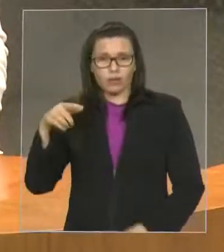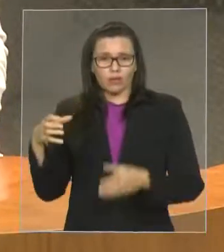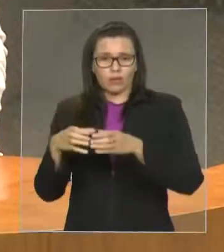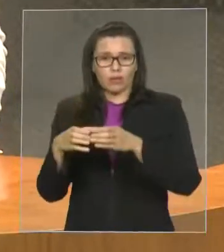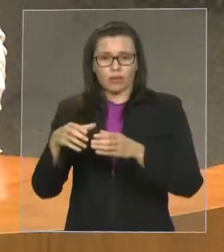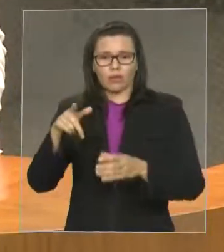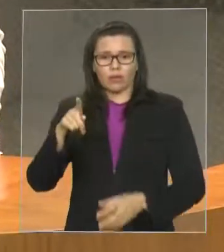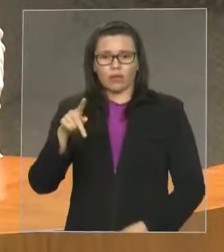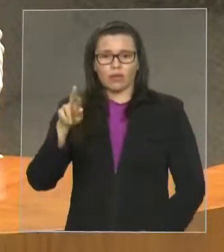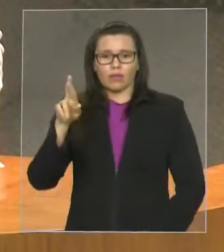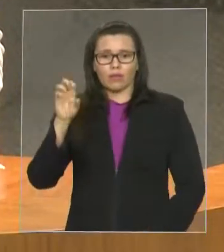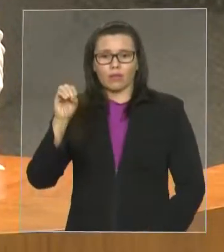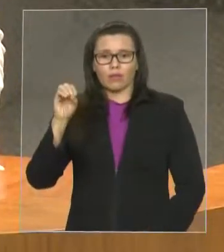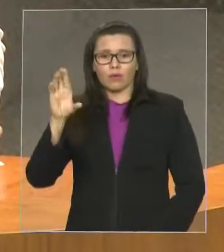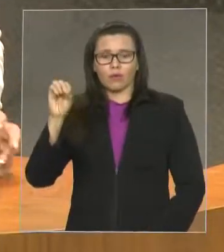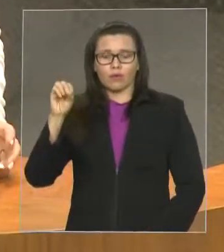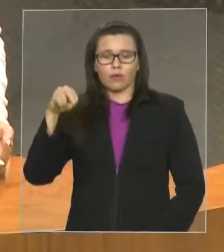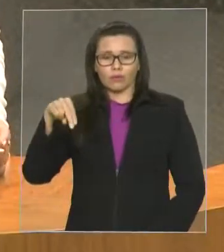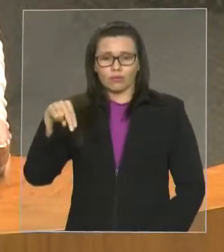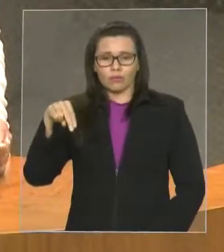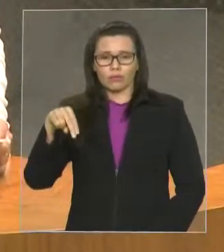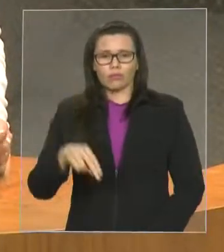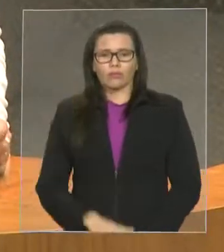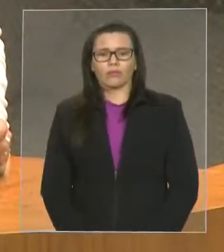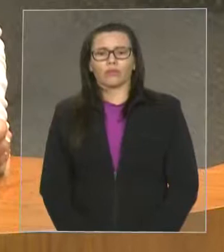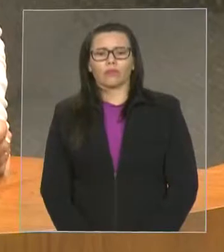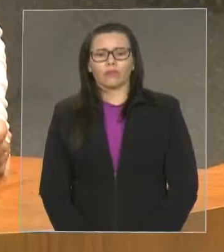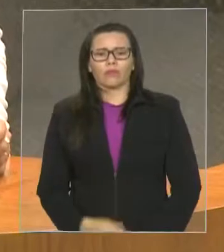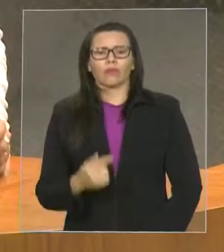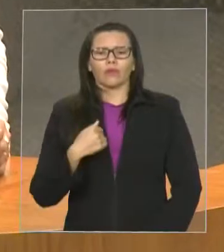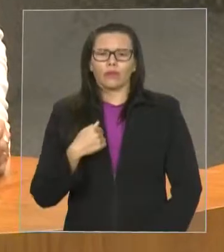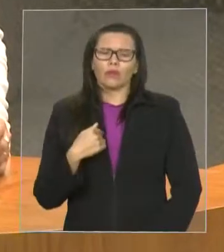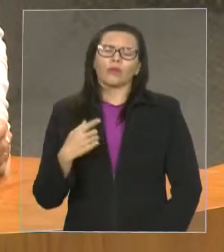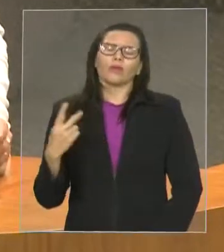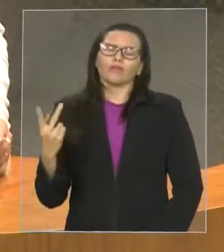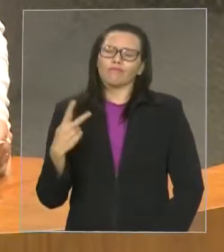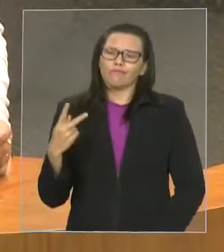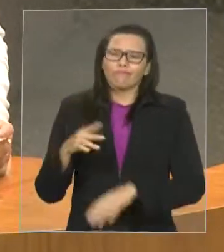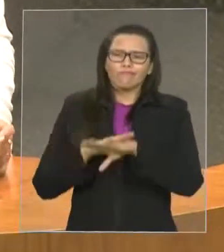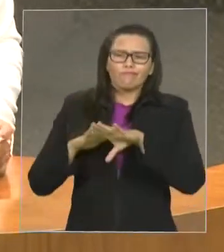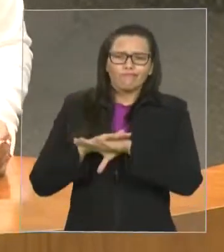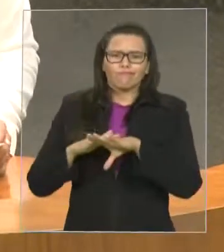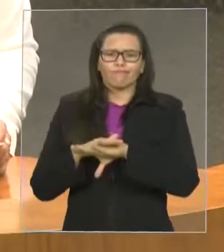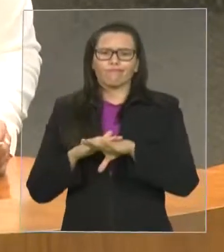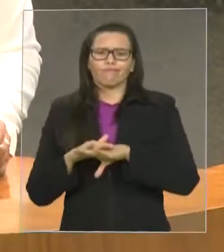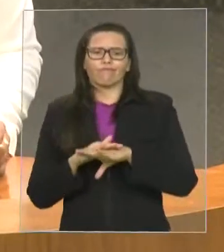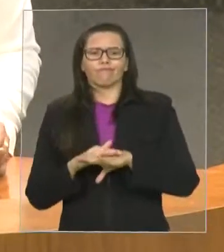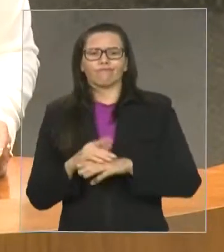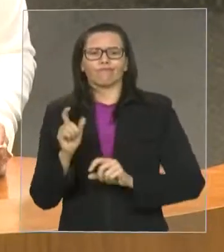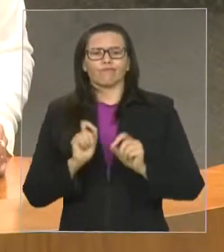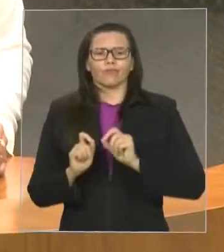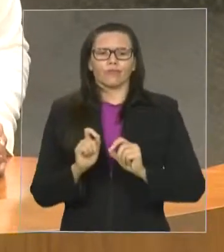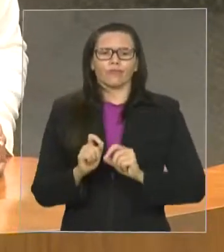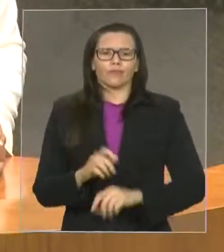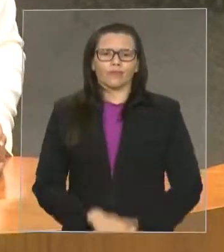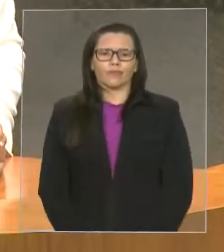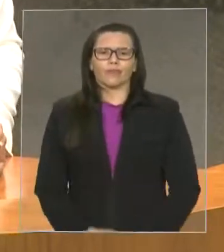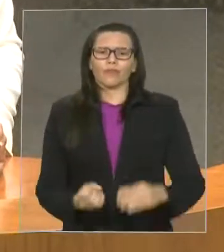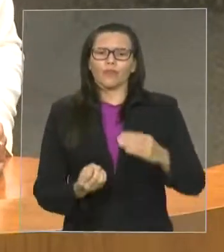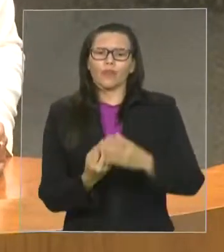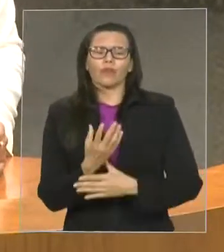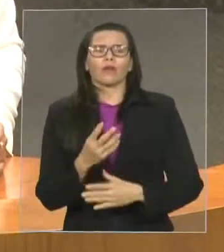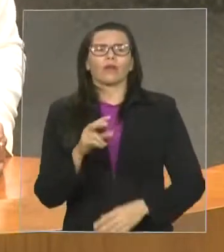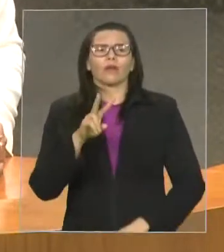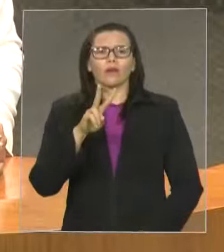de 2015, sugerindo a implantação do posto de unidade integrada do Viva Procon